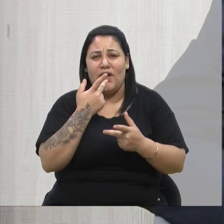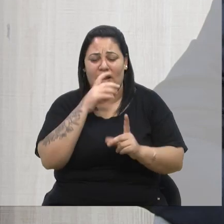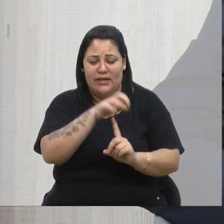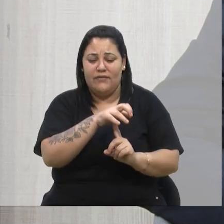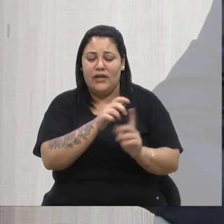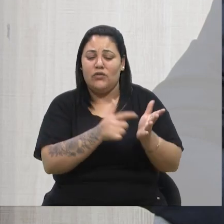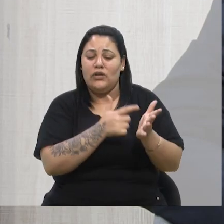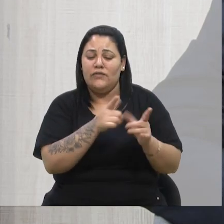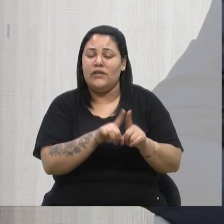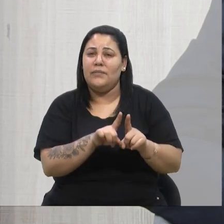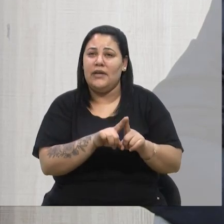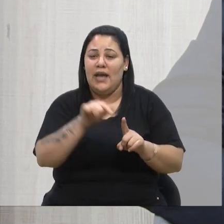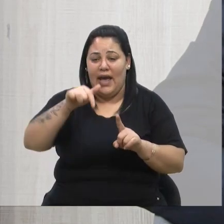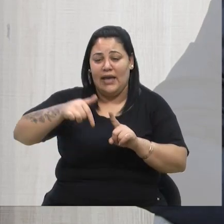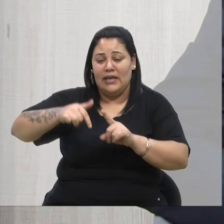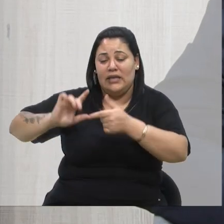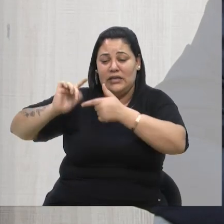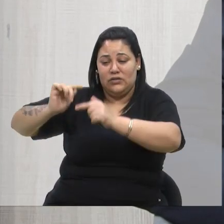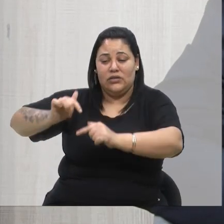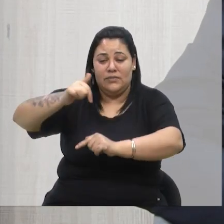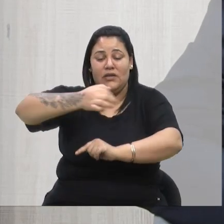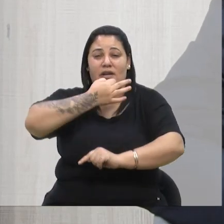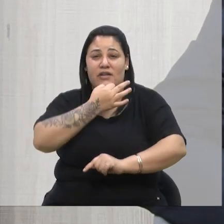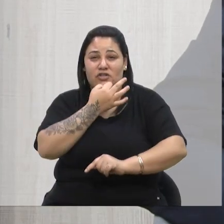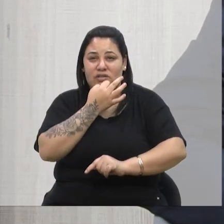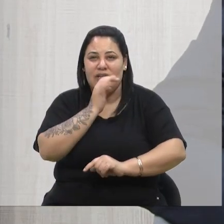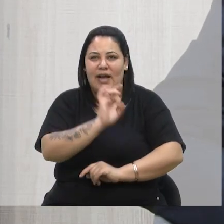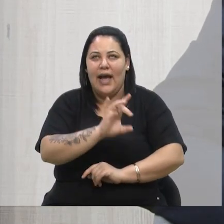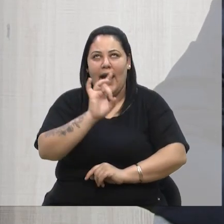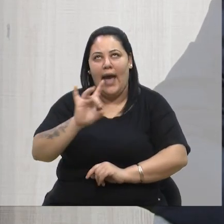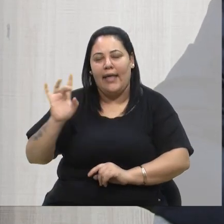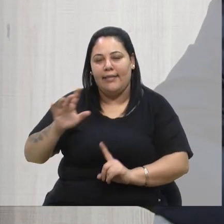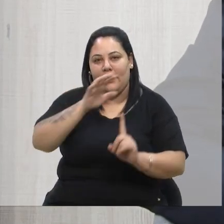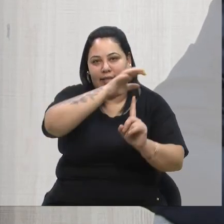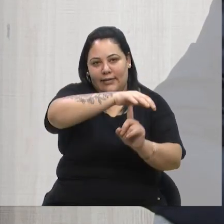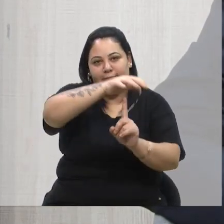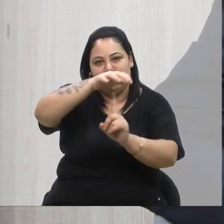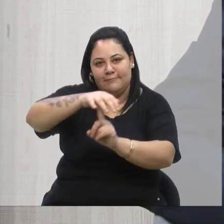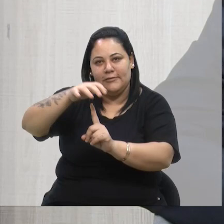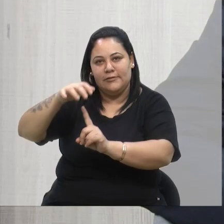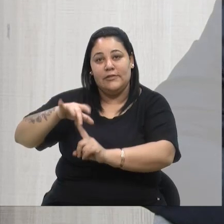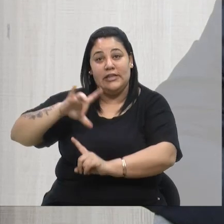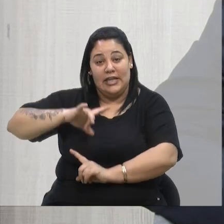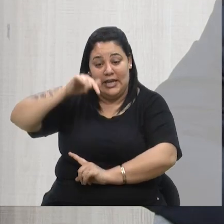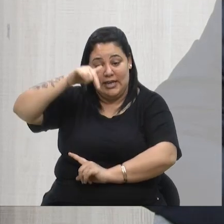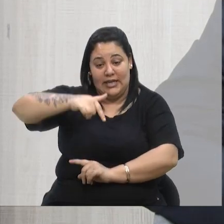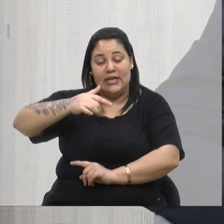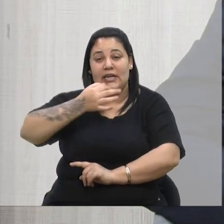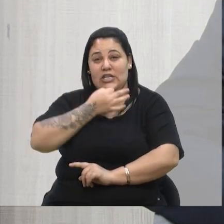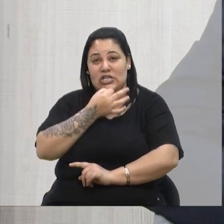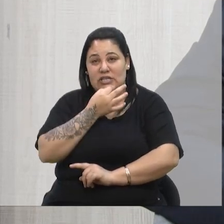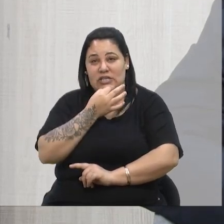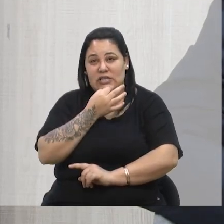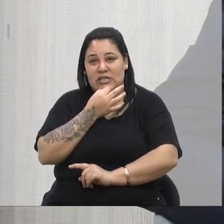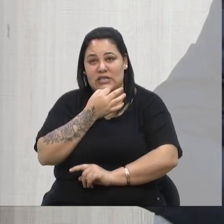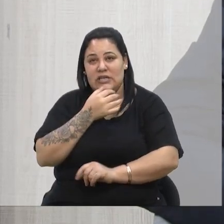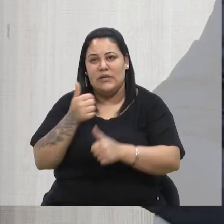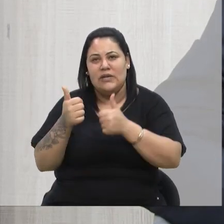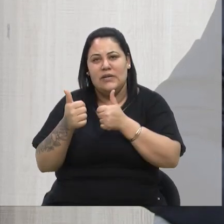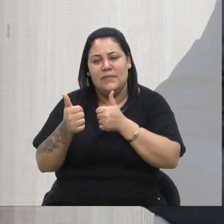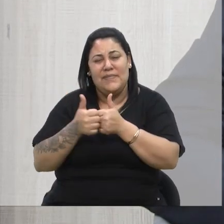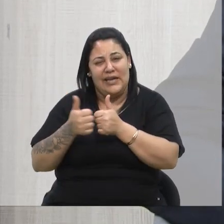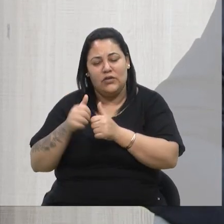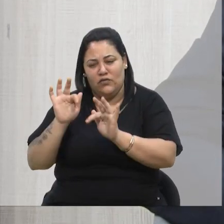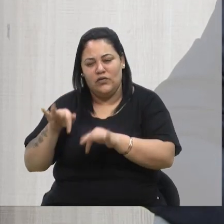também Feira de Livro, aqui, tradicionalmente, em Caxias do Sul, a cada edição aí da Feira do Livro da cidade,